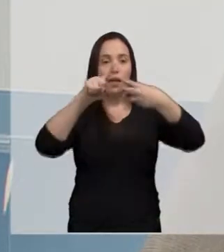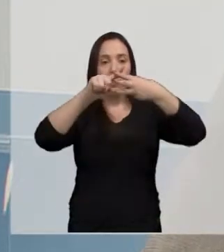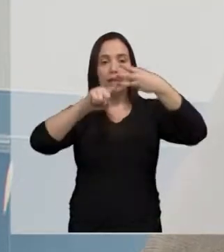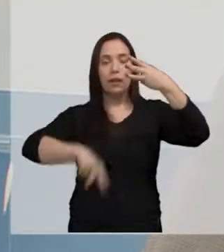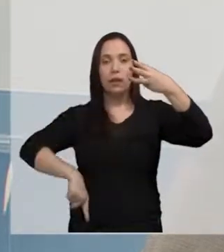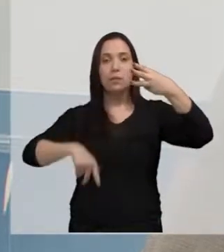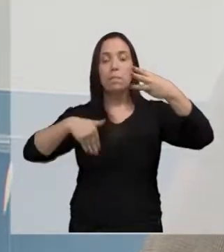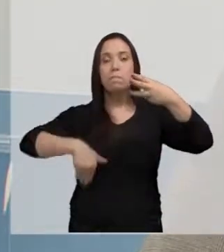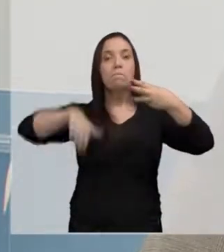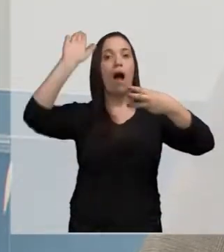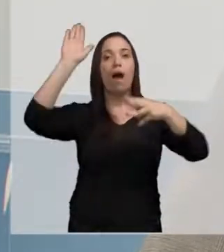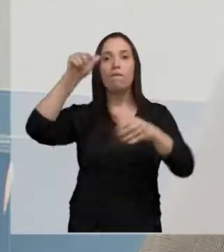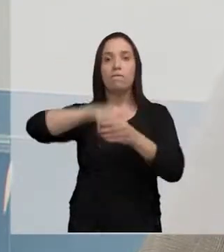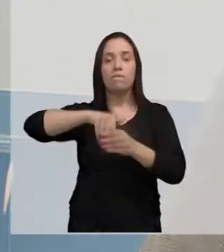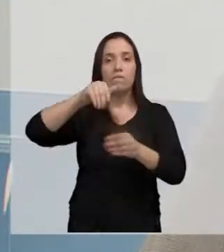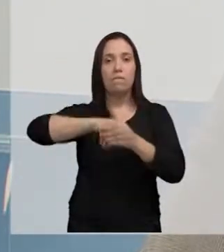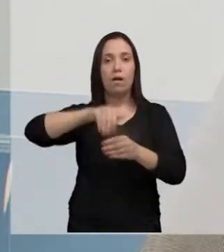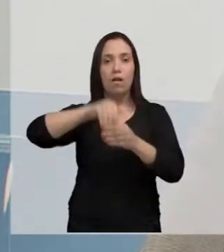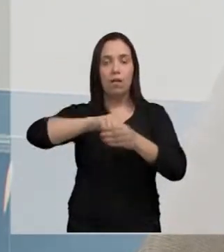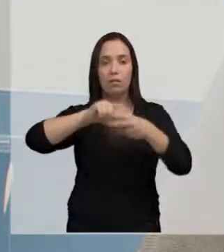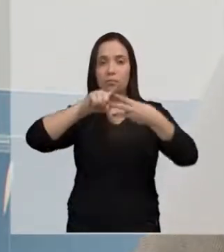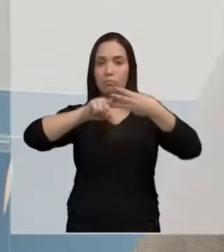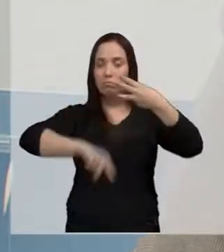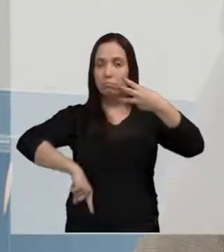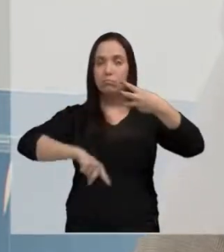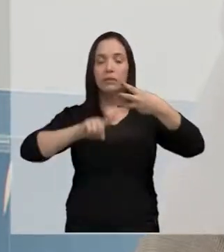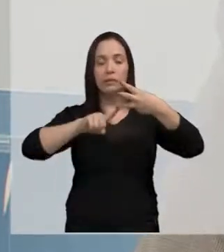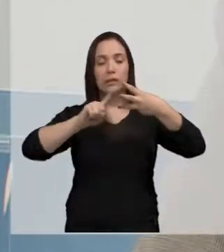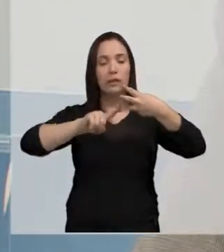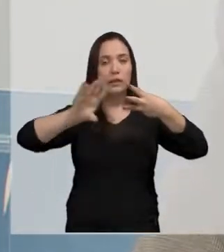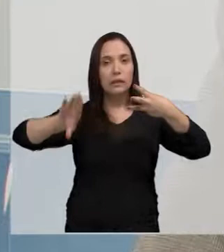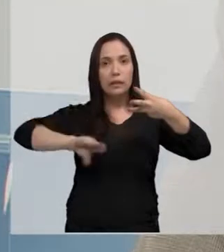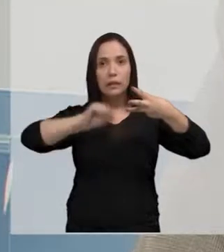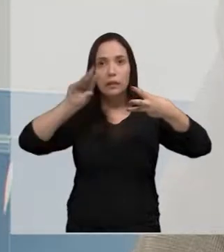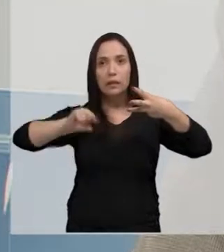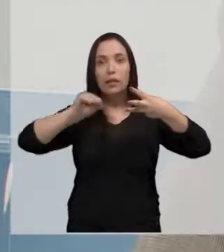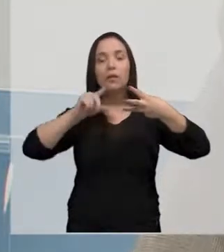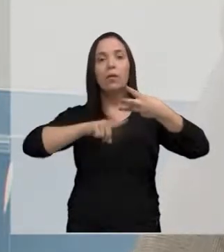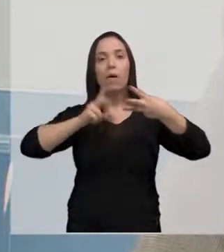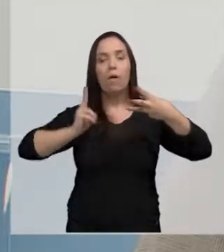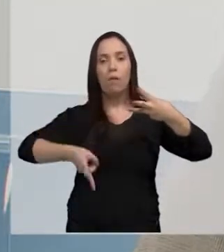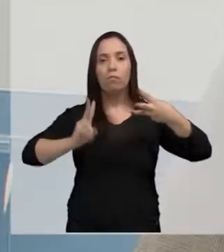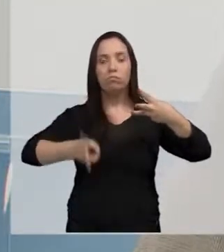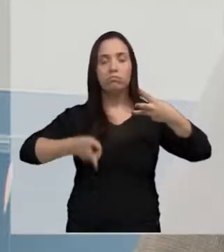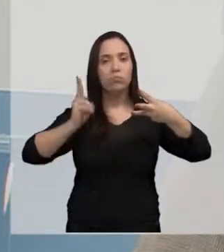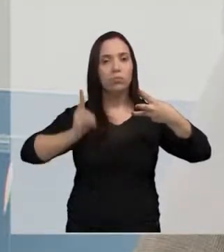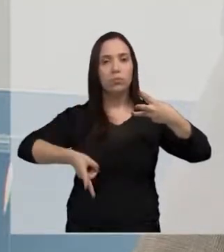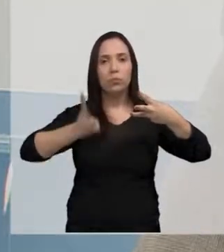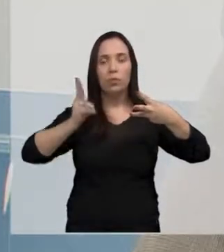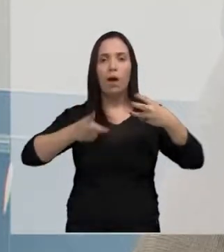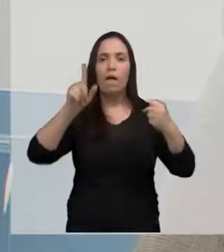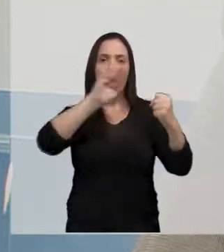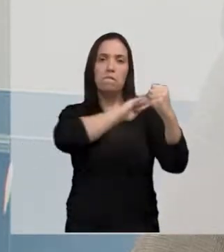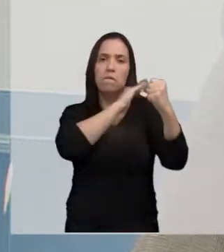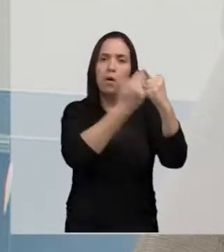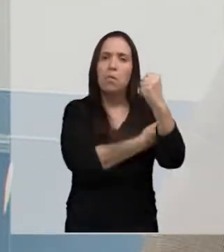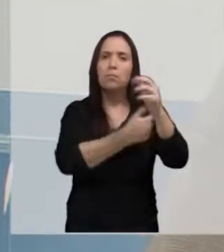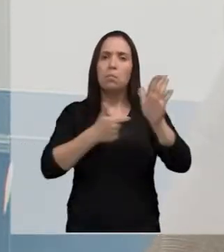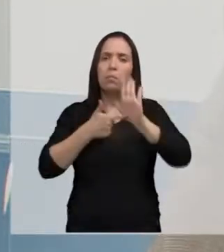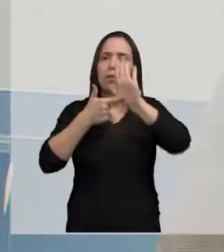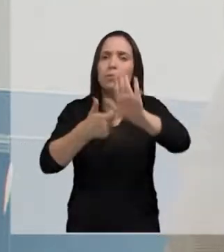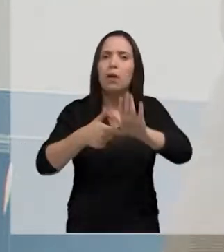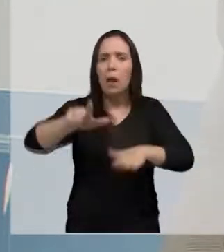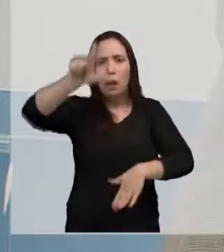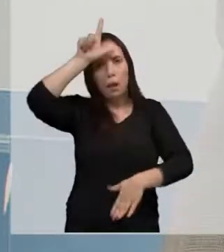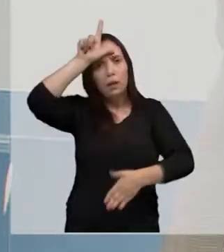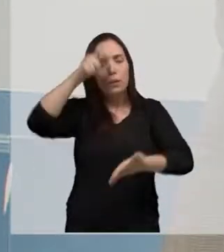o que chegou mais perto dos dois que estão disputando e o que manteve a sua liderança e demonstrou força e